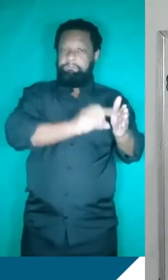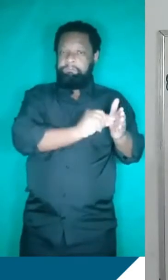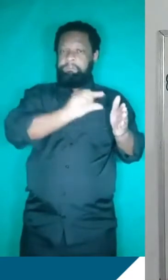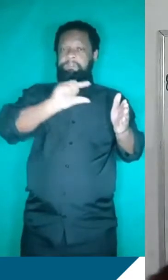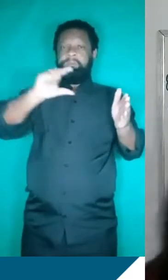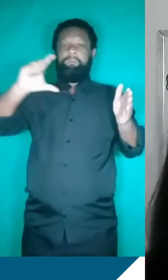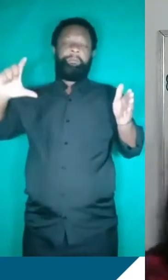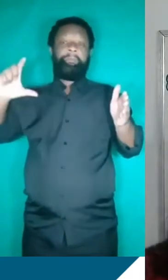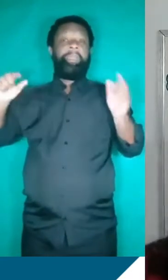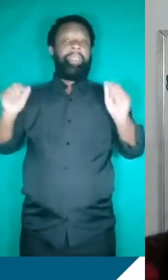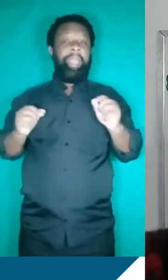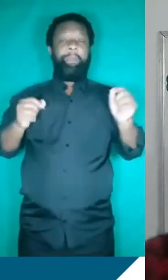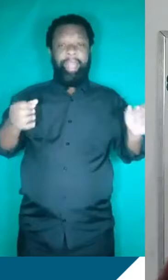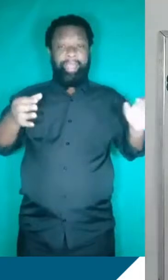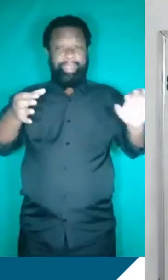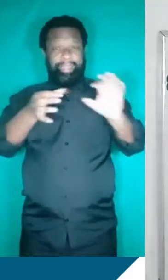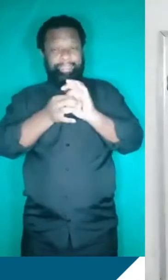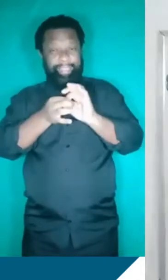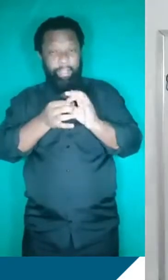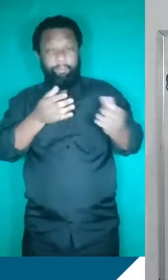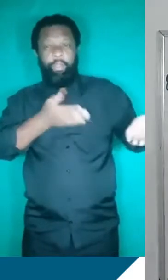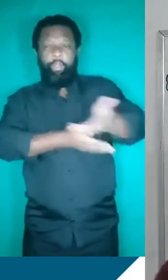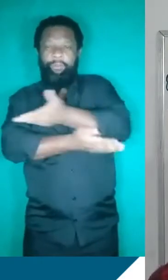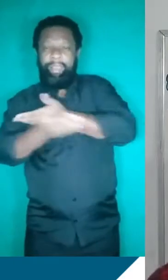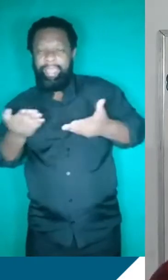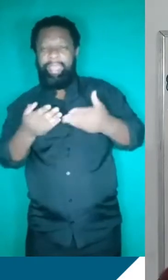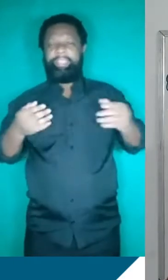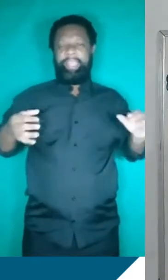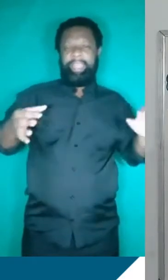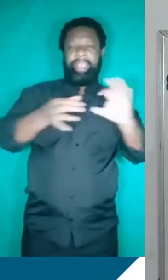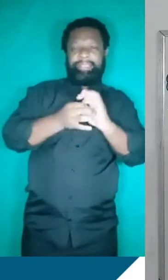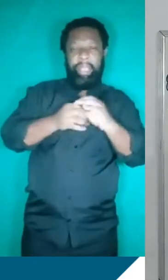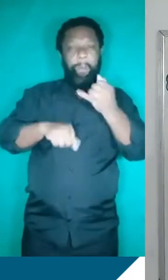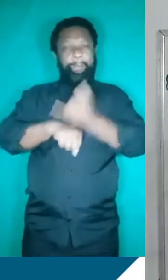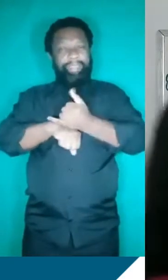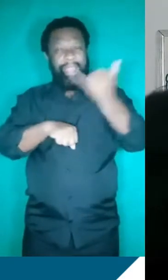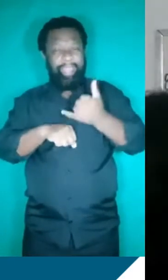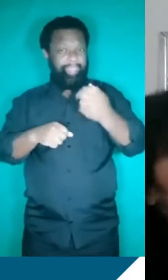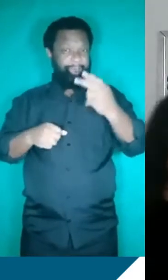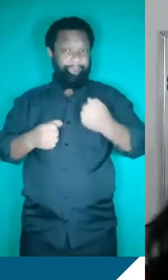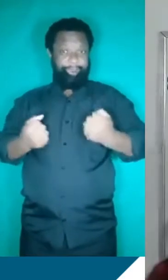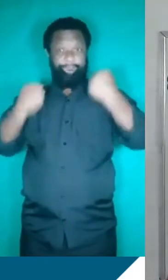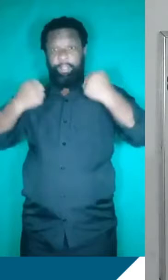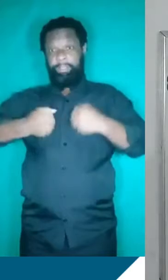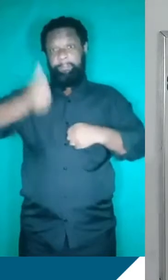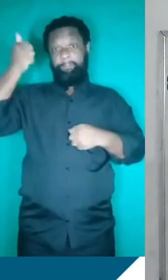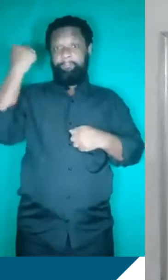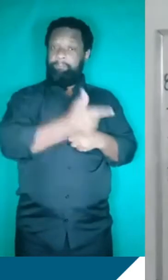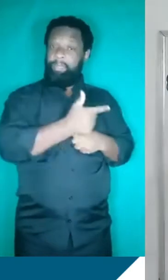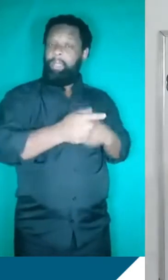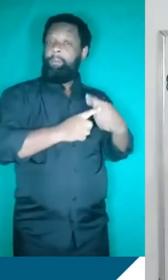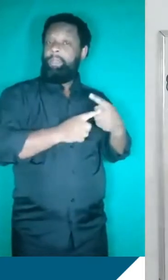como interação intermolecular. A ligação covalente, ligação iônica e ligação metálica, elas são muito mais fortes que as interações